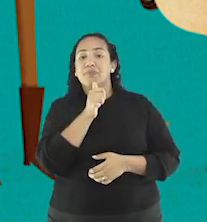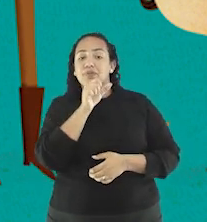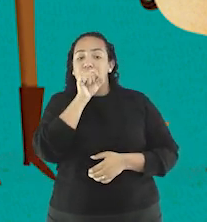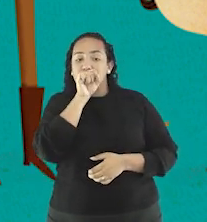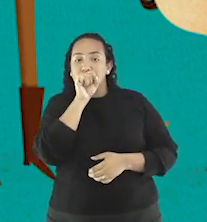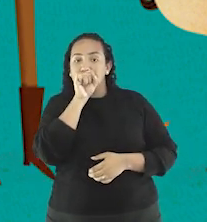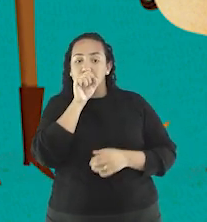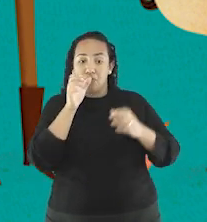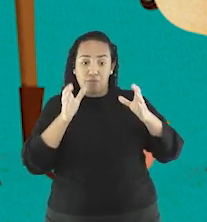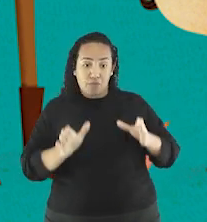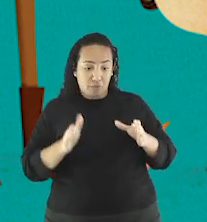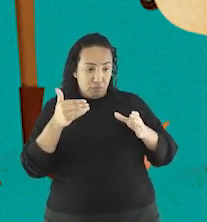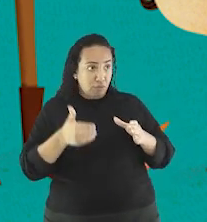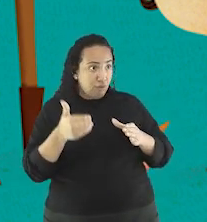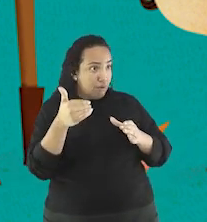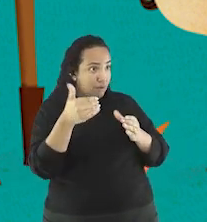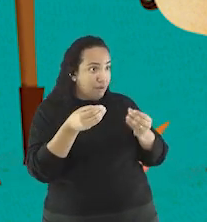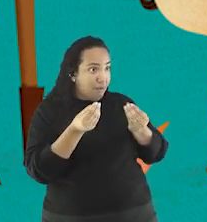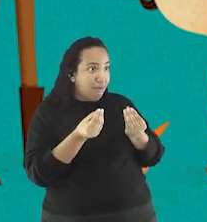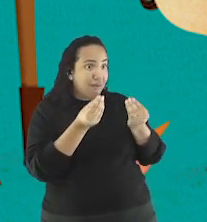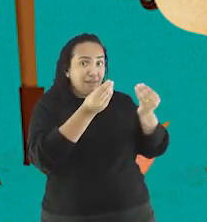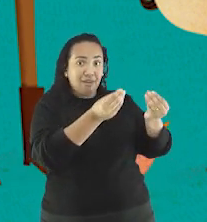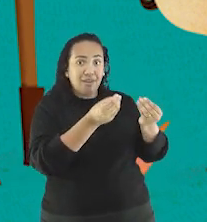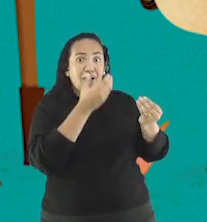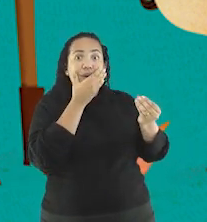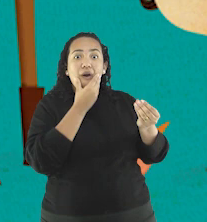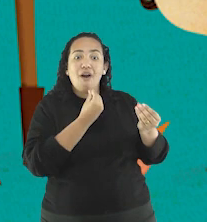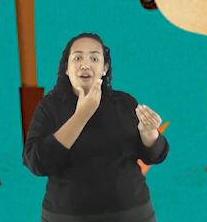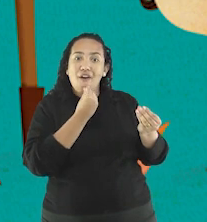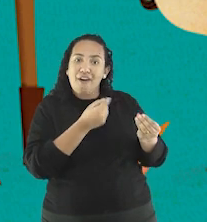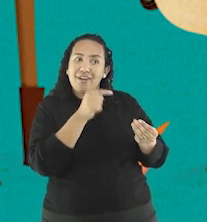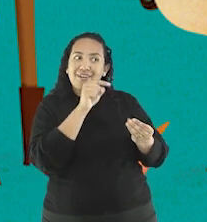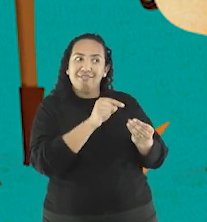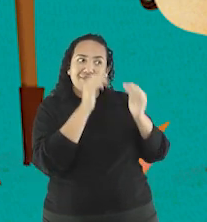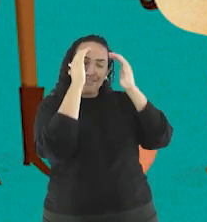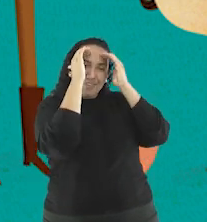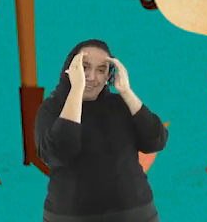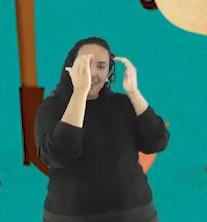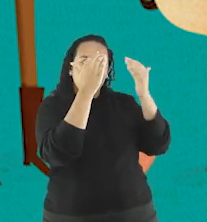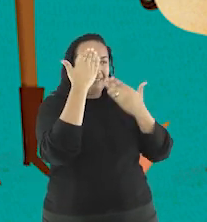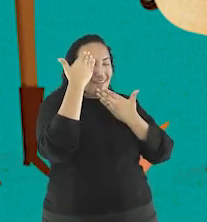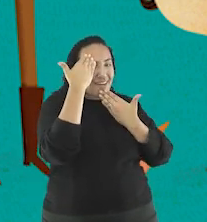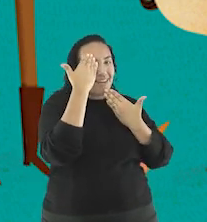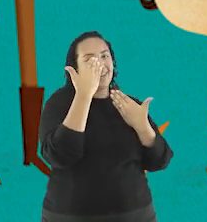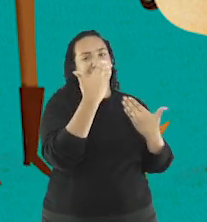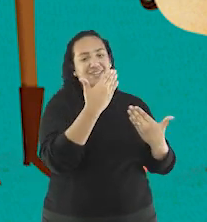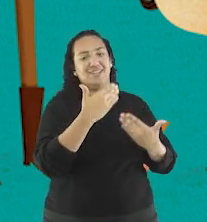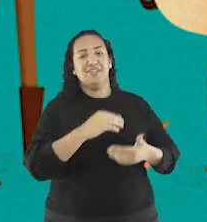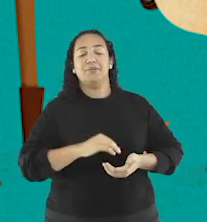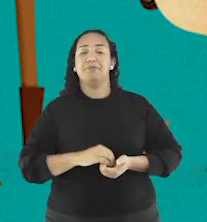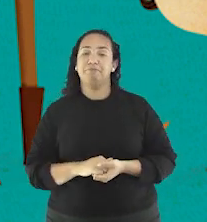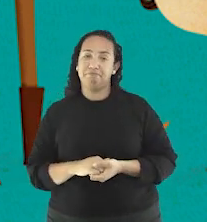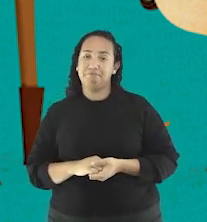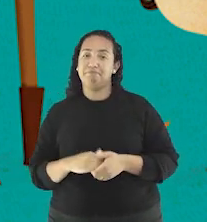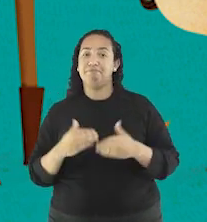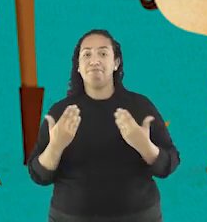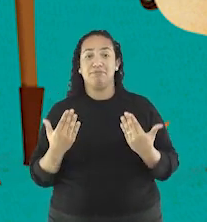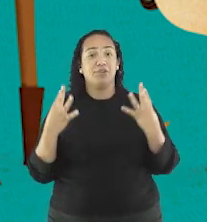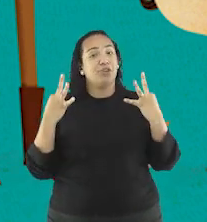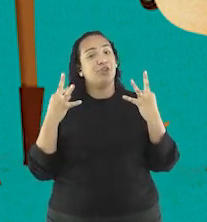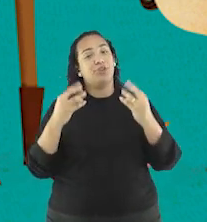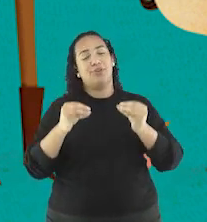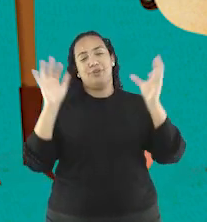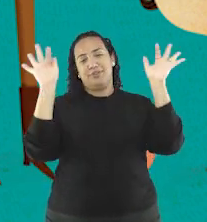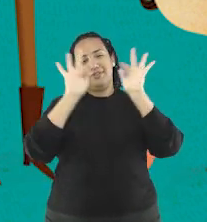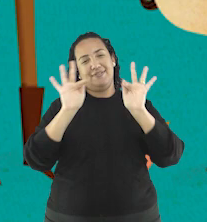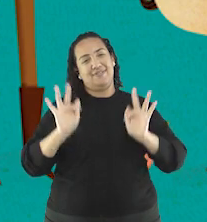um delicioso pedaço de bolo ao caçador em sinal de agradecimento. E assim